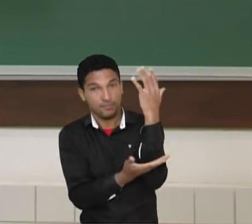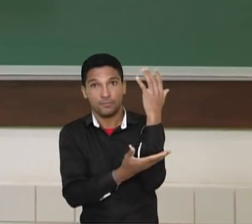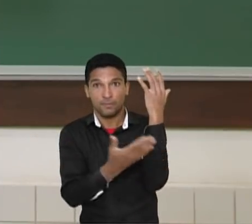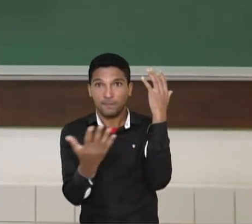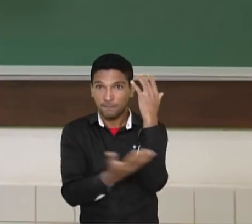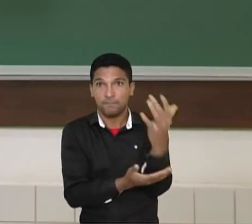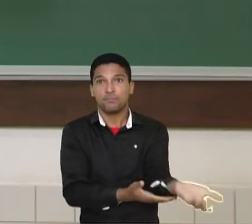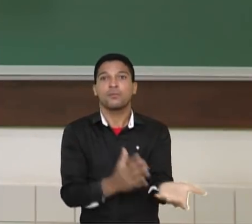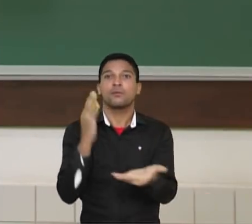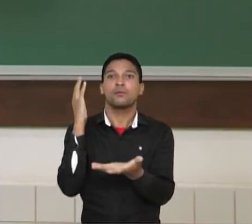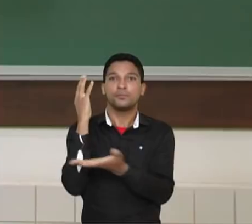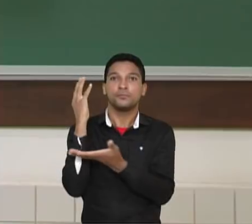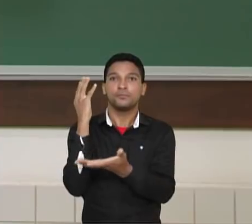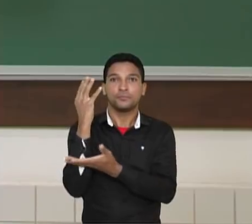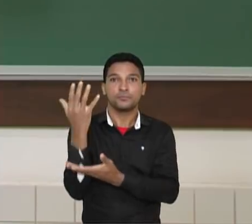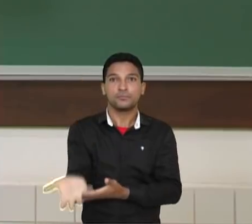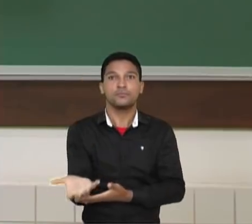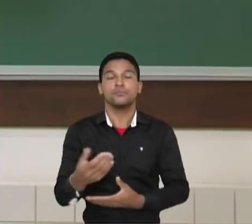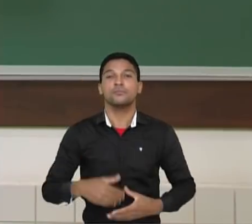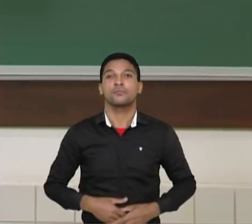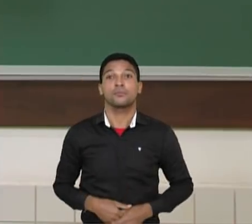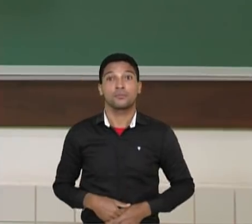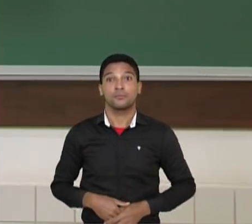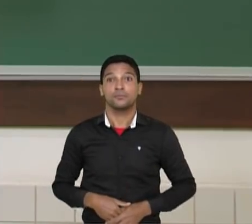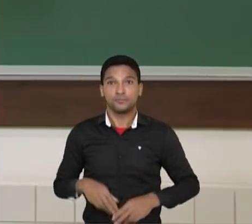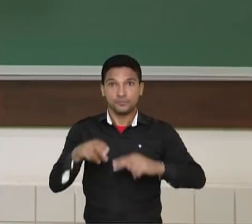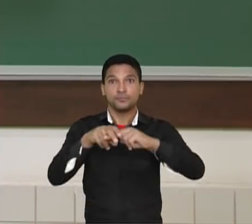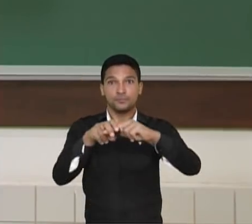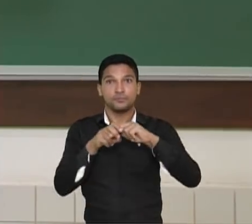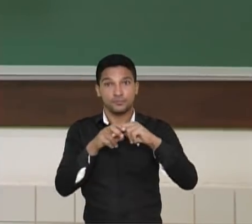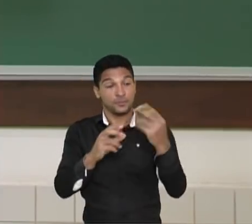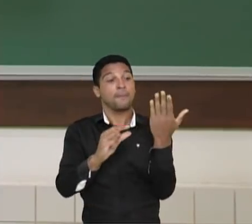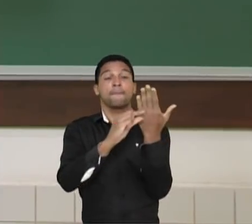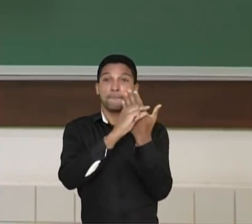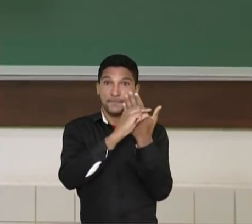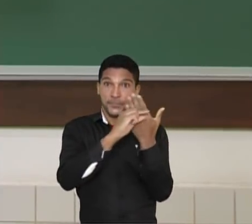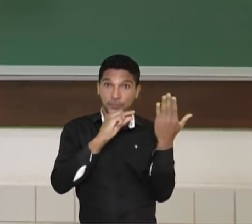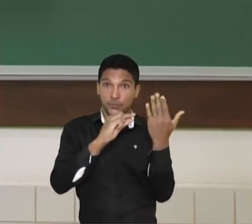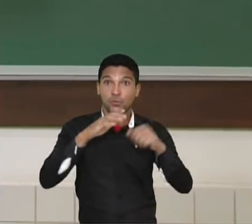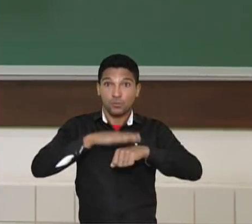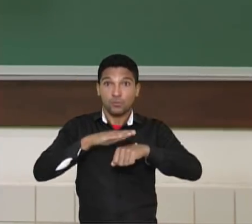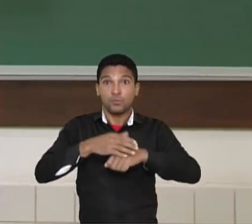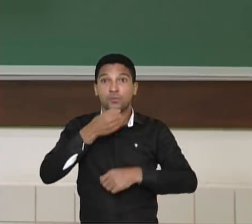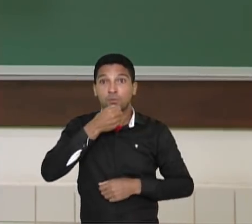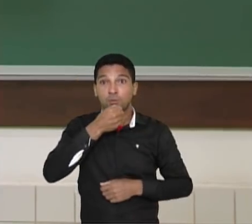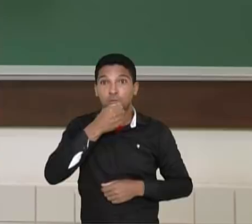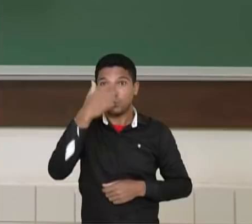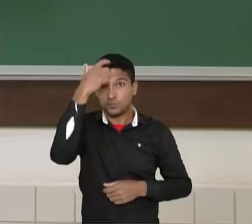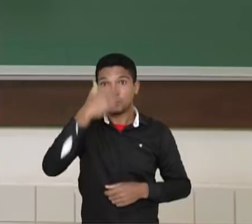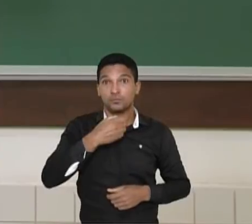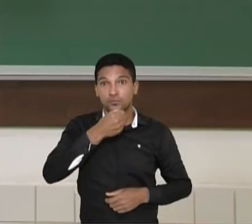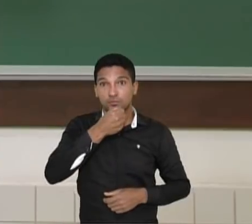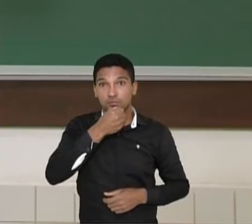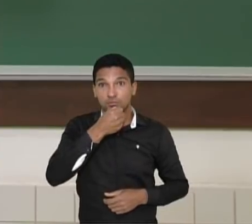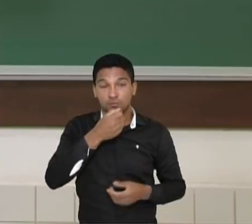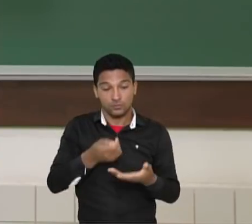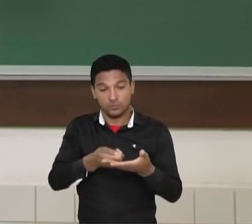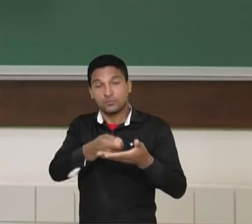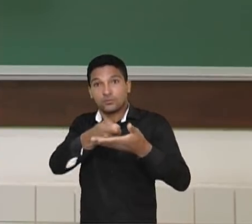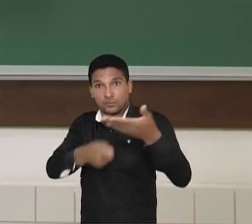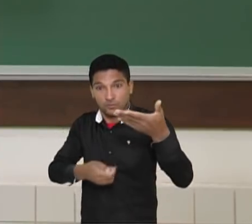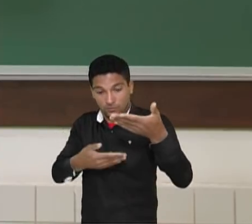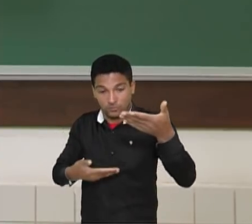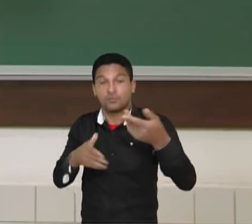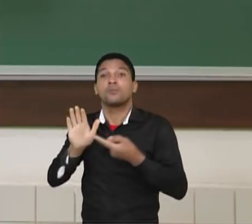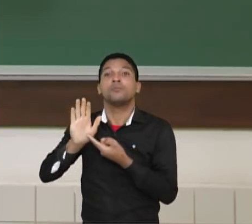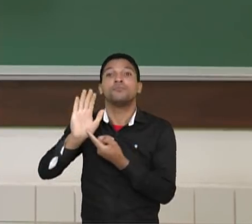bastante, né, o autor desta reportagem e as pessoas ouvidas, os especialistas ouvidos também para esta